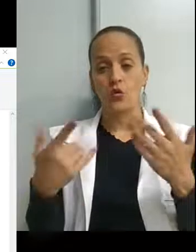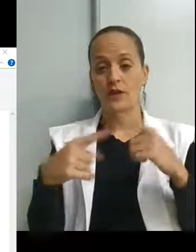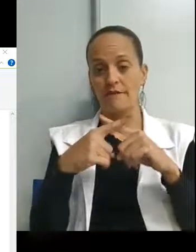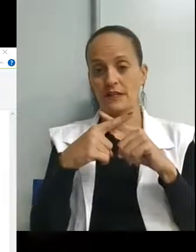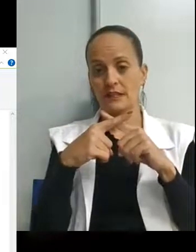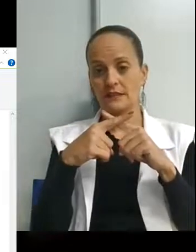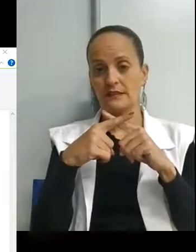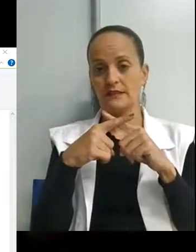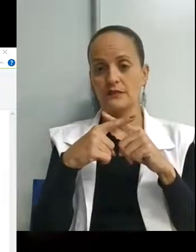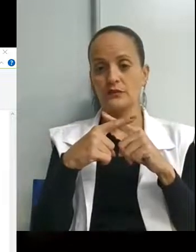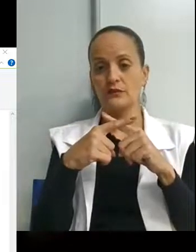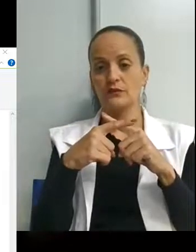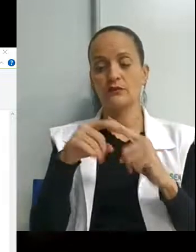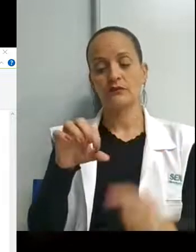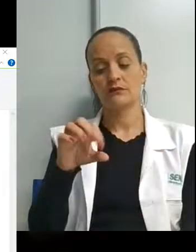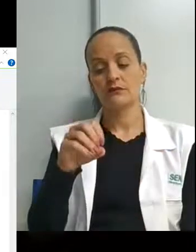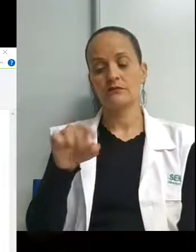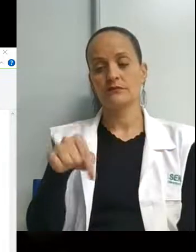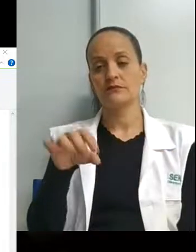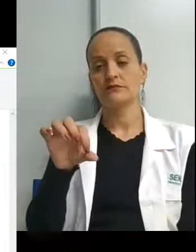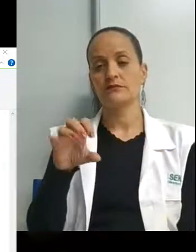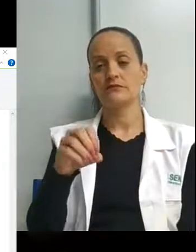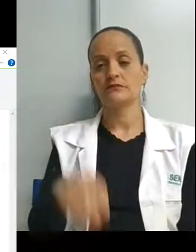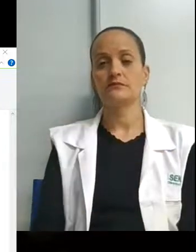o quê? 90,90.